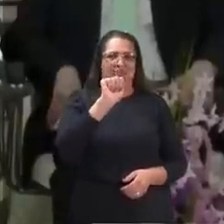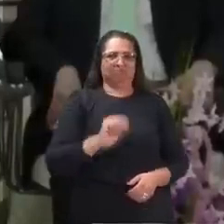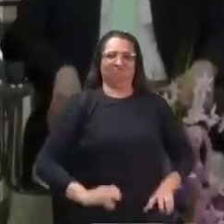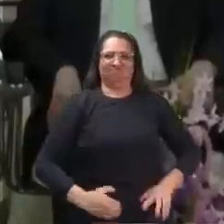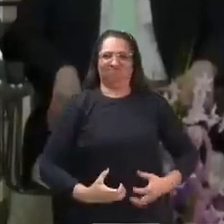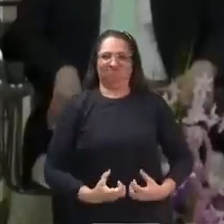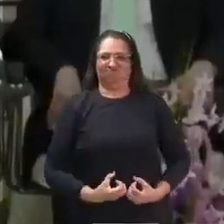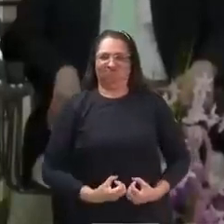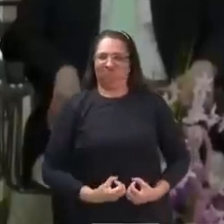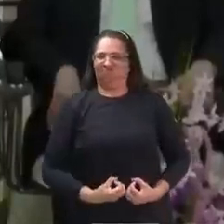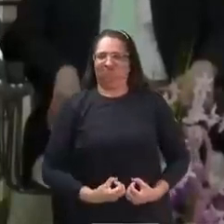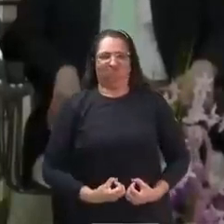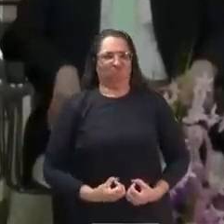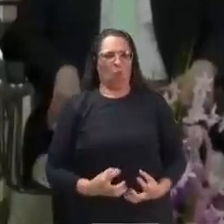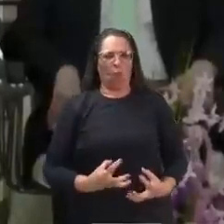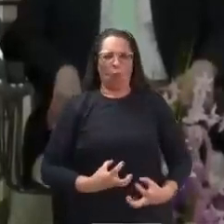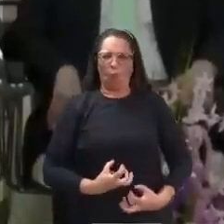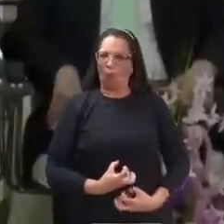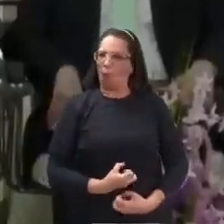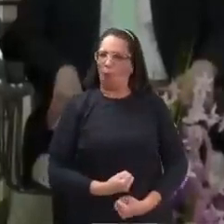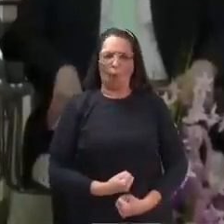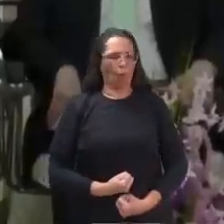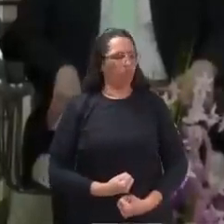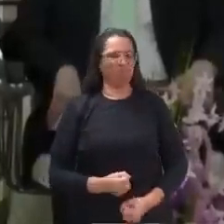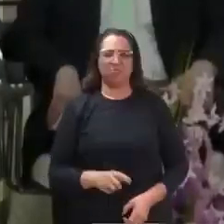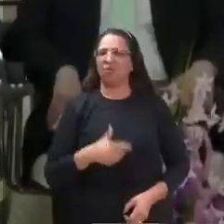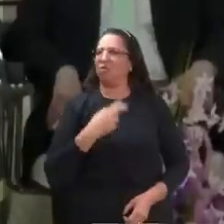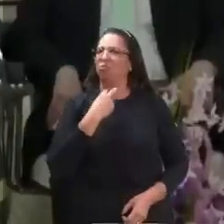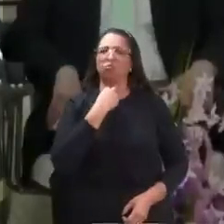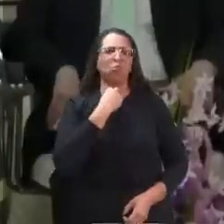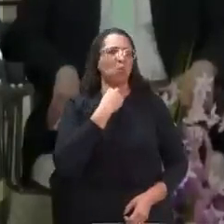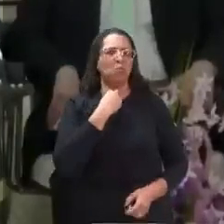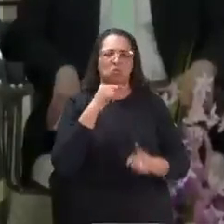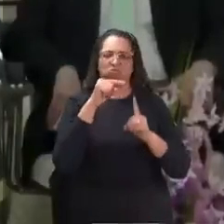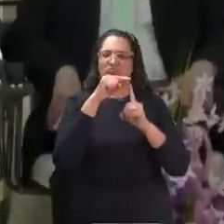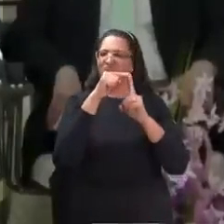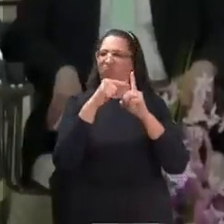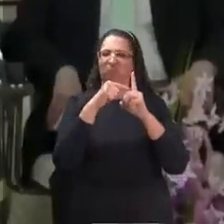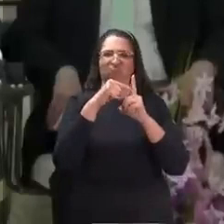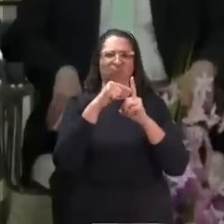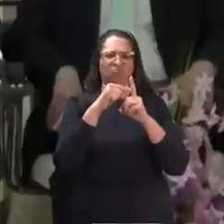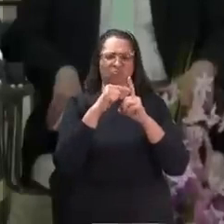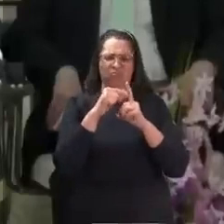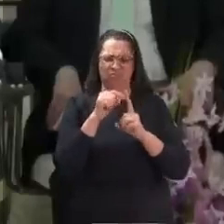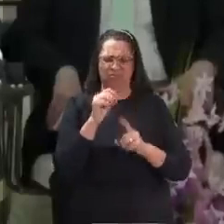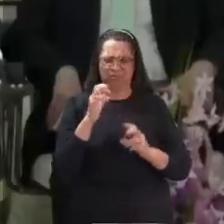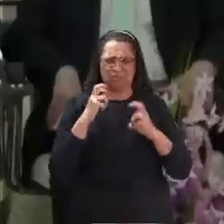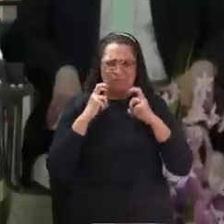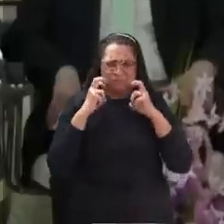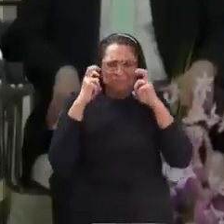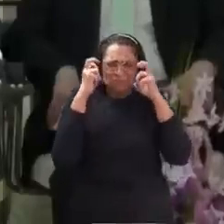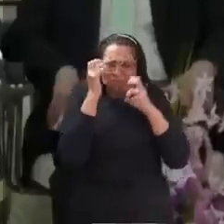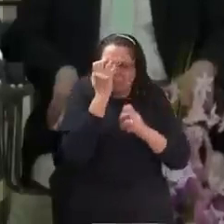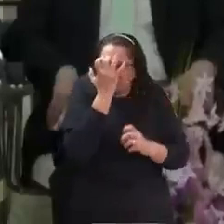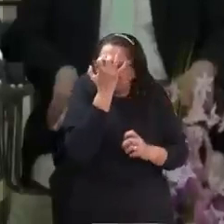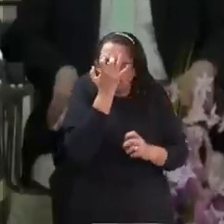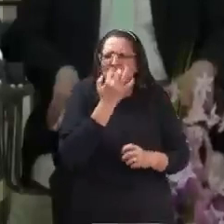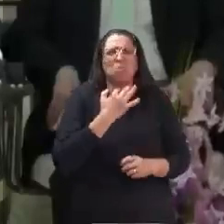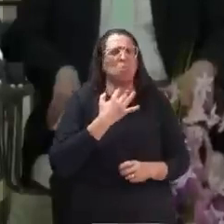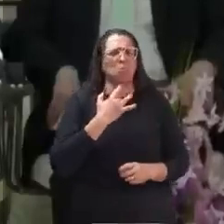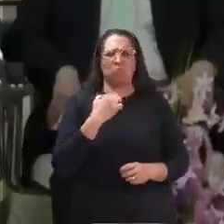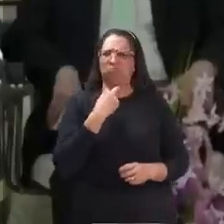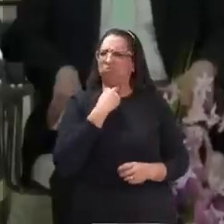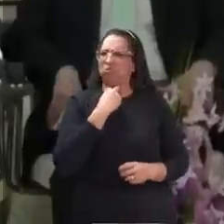útero falido, sem nome, na vergonha, sem privilégios. Aí